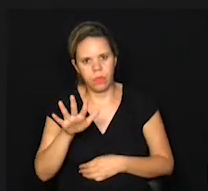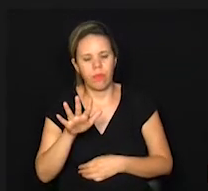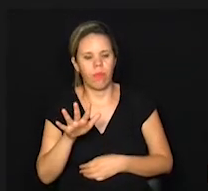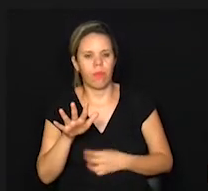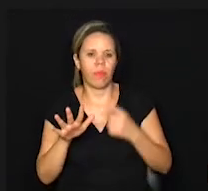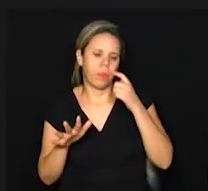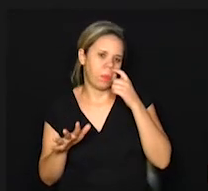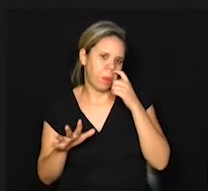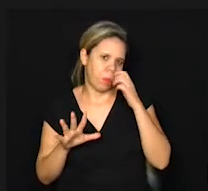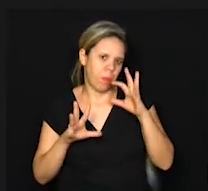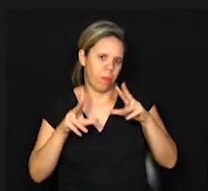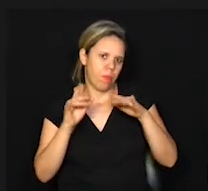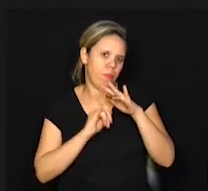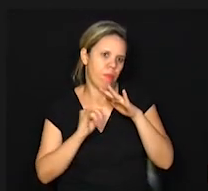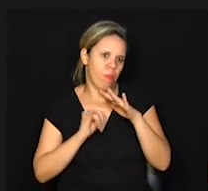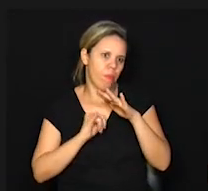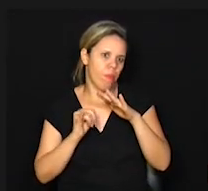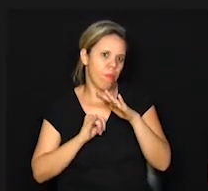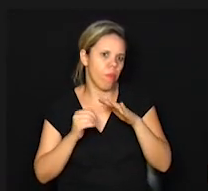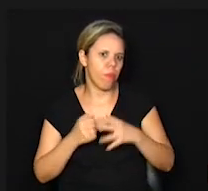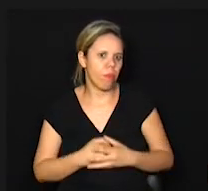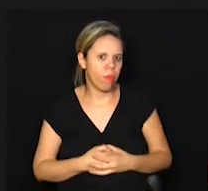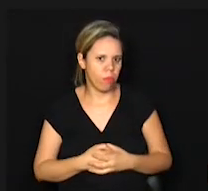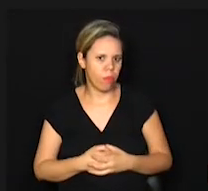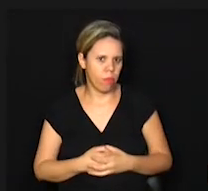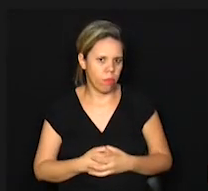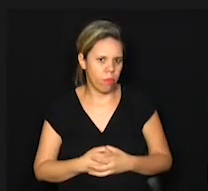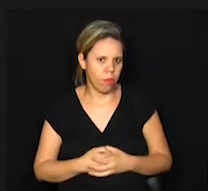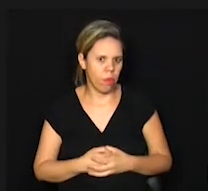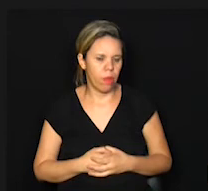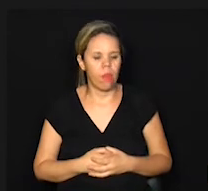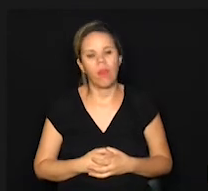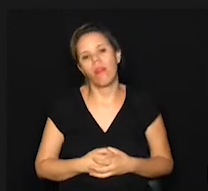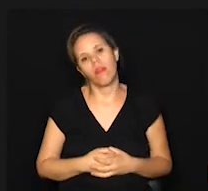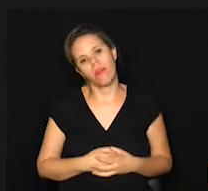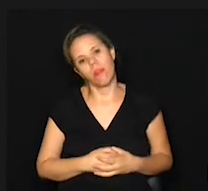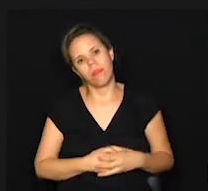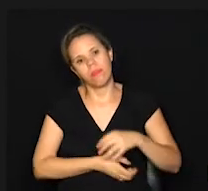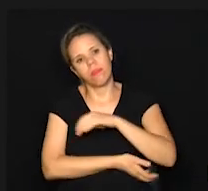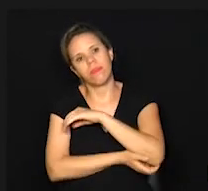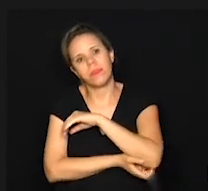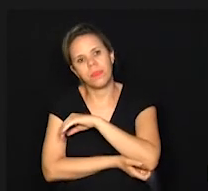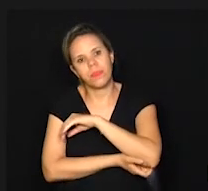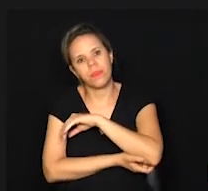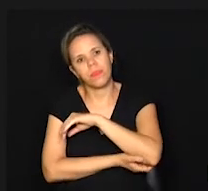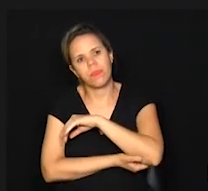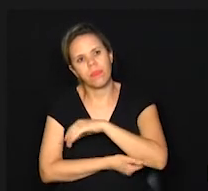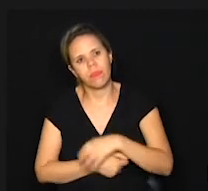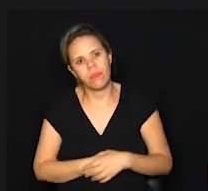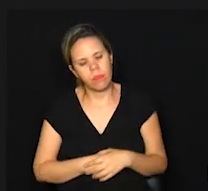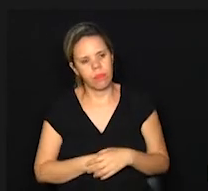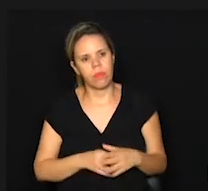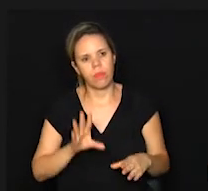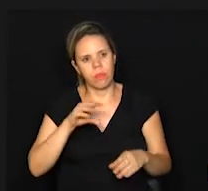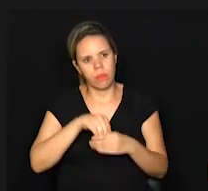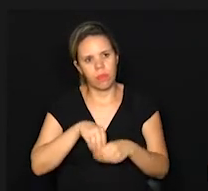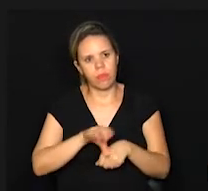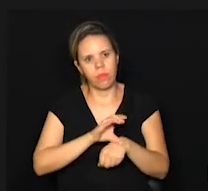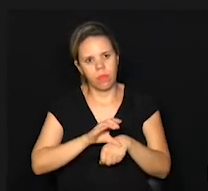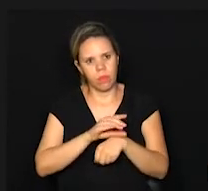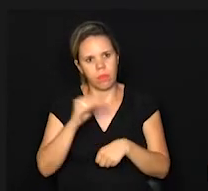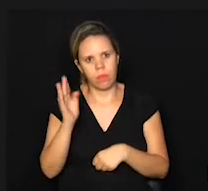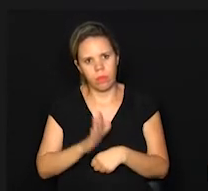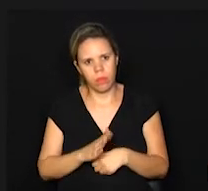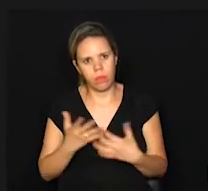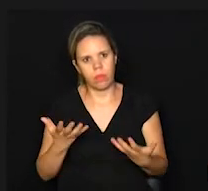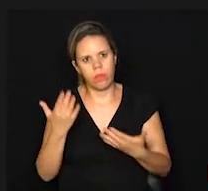todas as instituições que disciplinam a Constituição brasileira. Então, eu